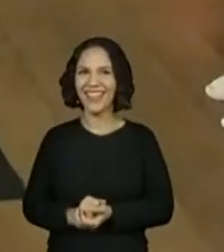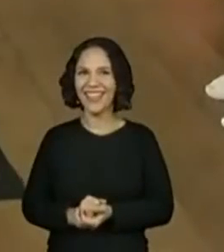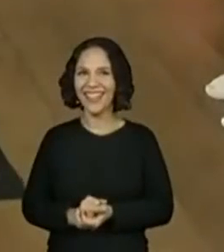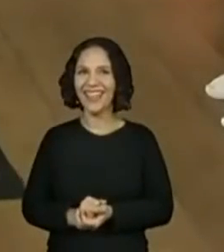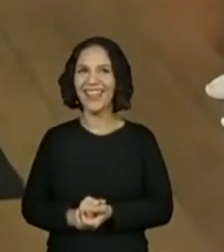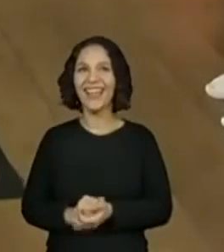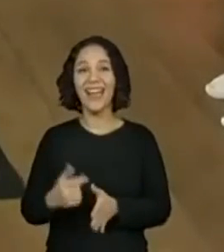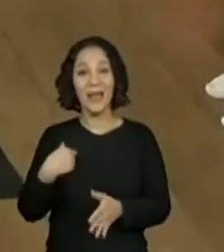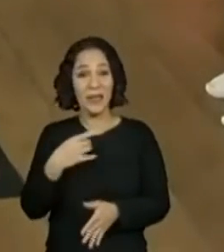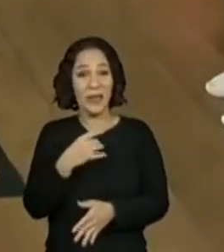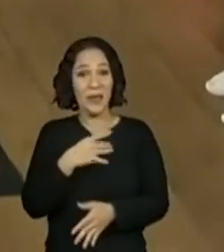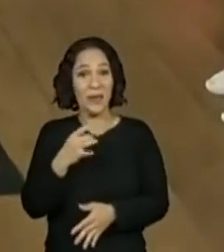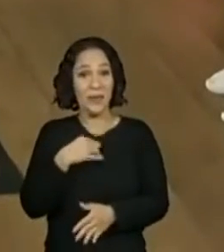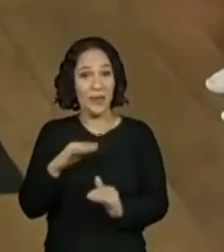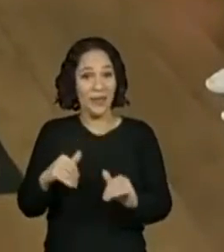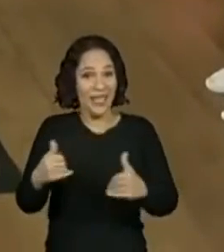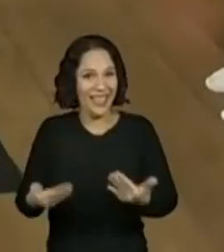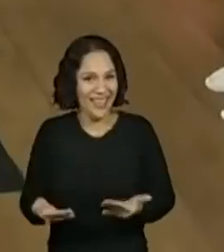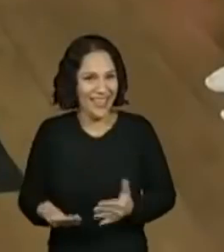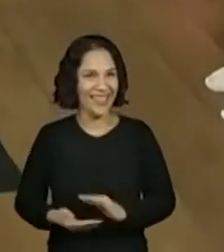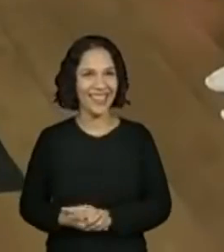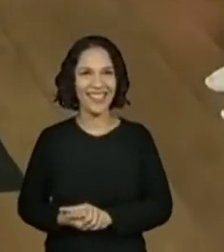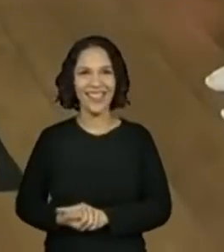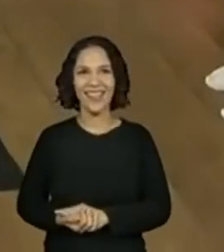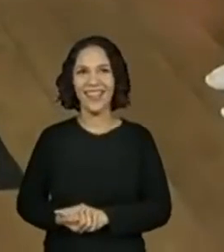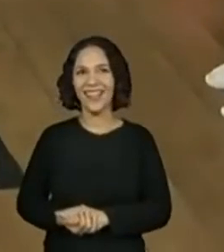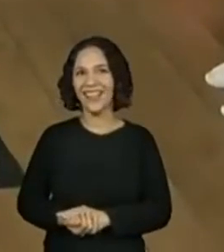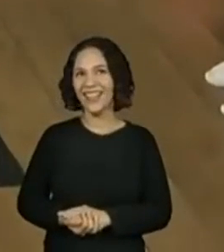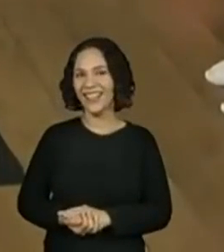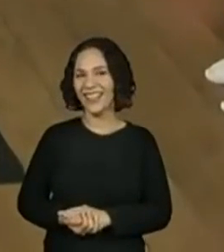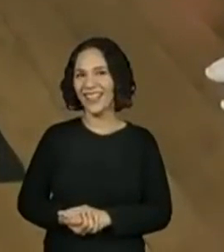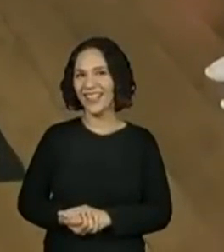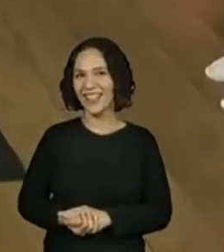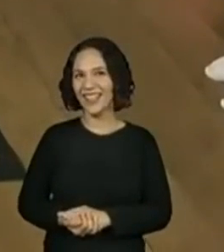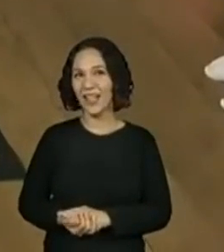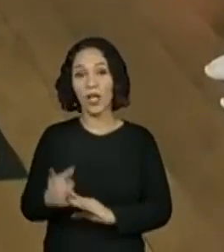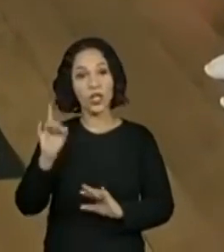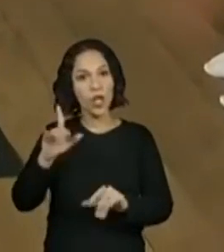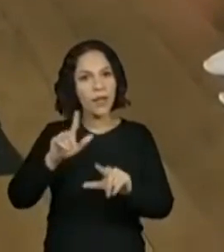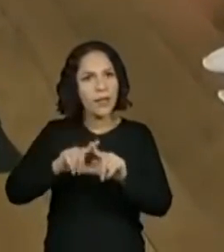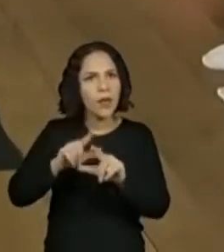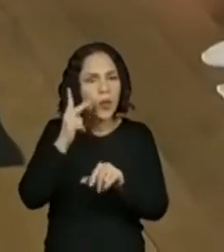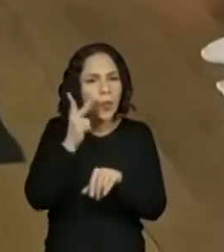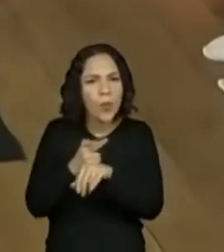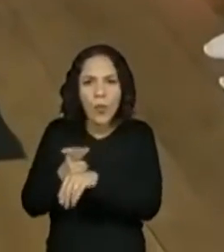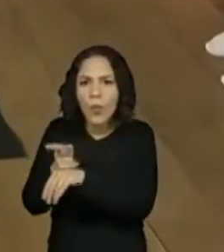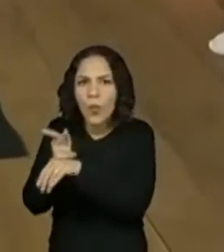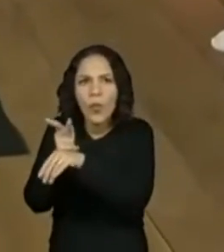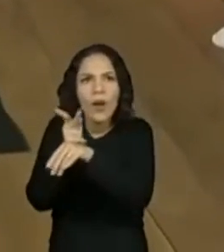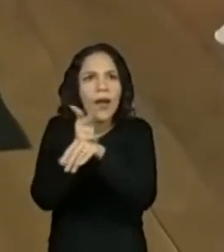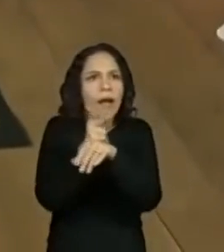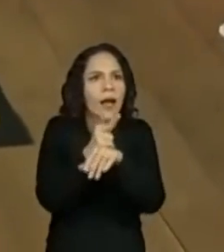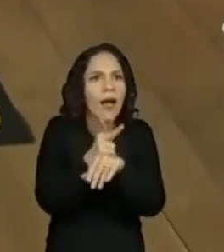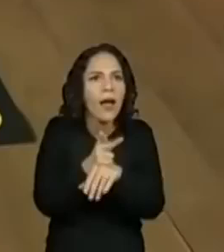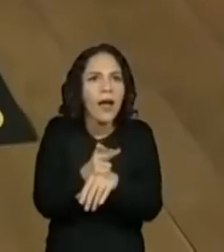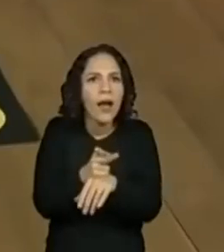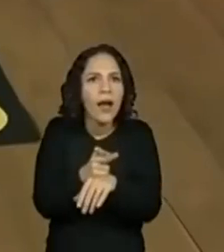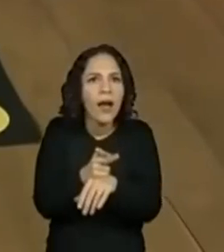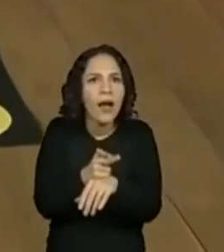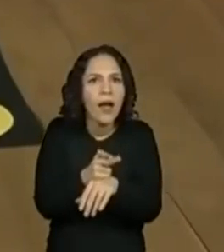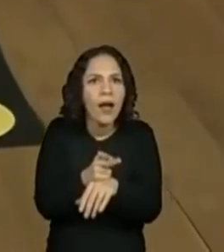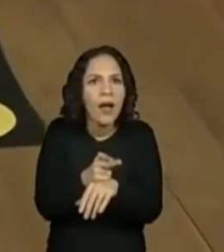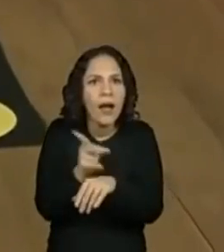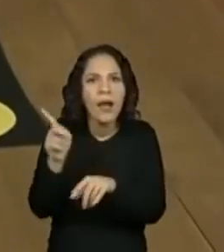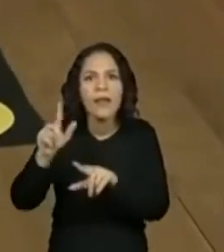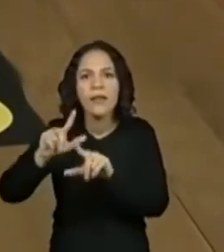Já deu até medo quando ela mostrou. Eu falei, não, peraí. Olha lá, triângulo, triângulo,